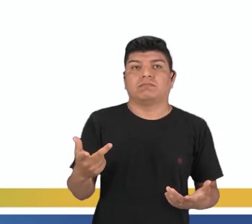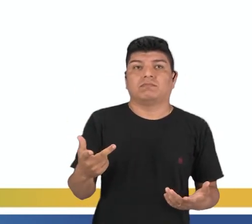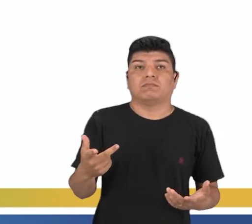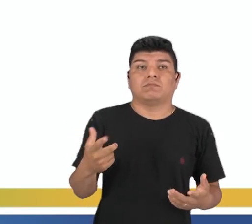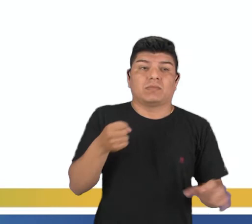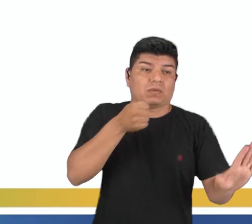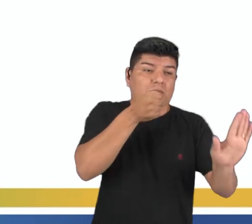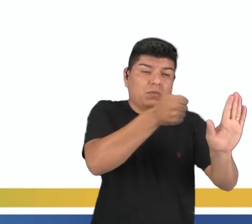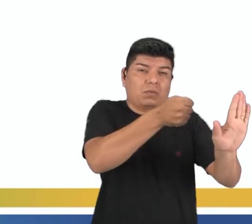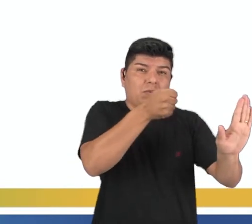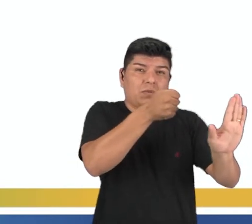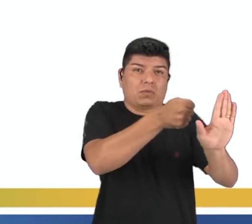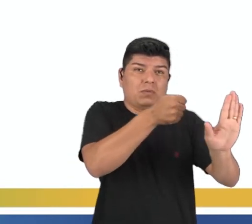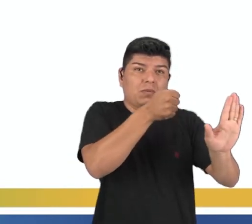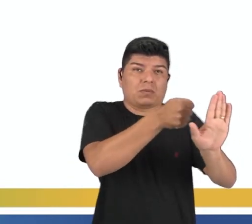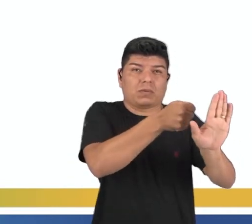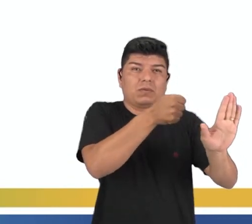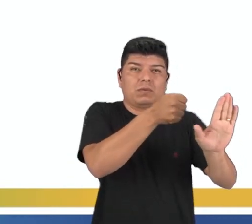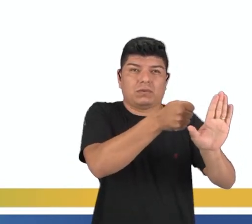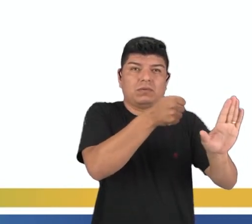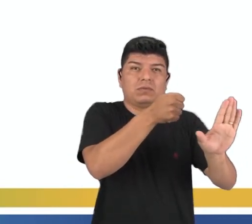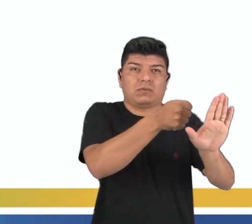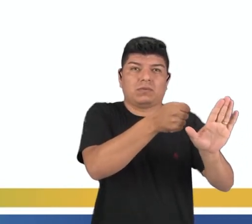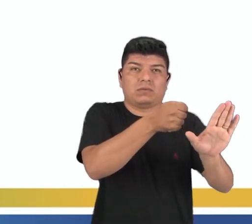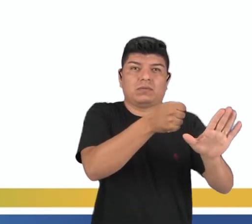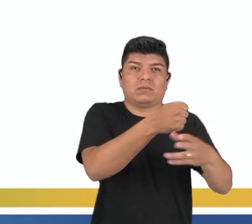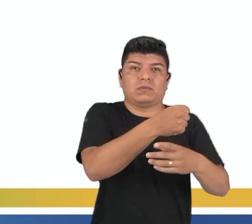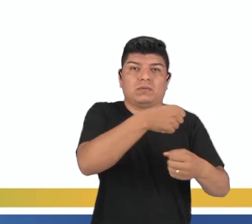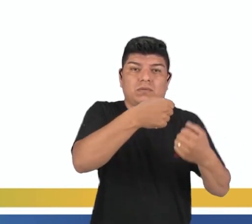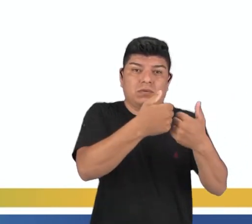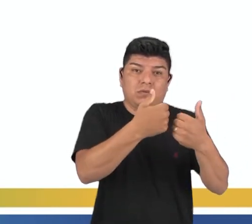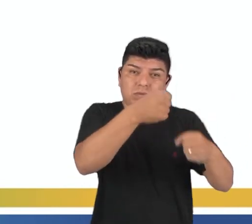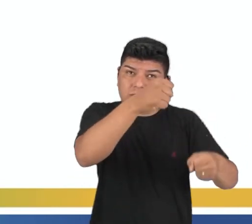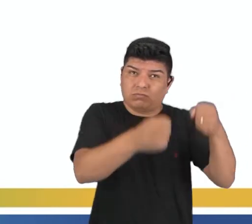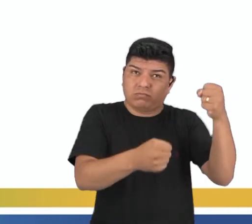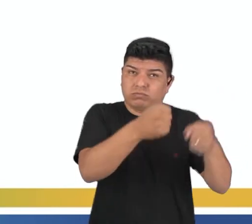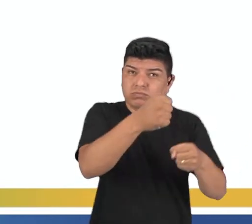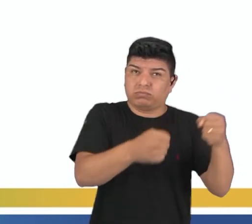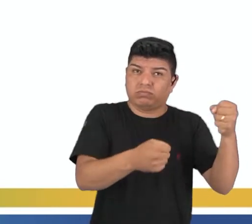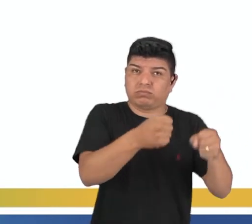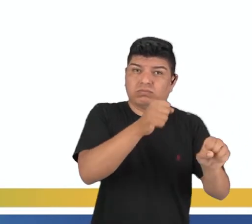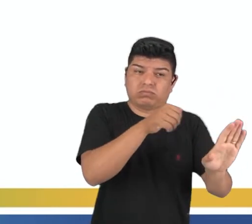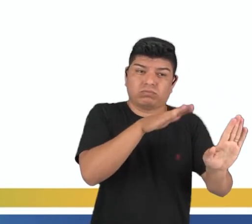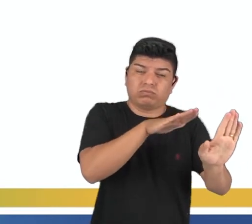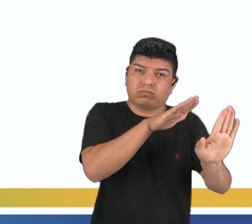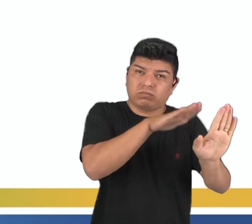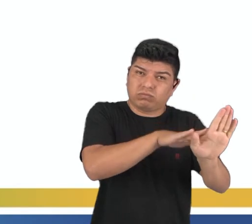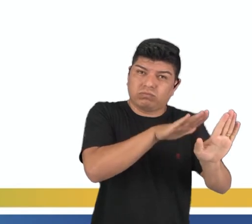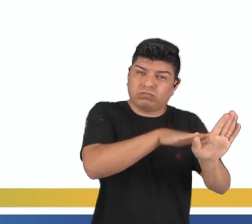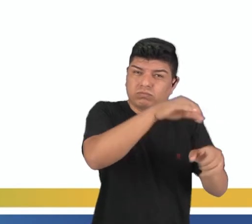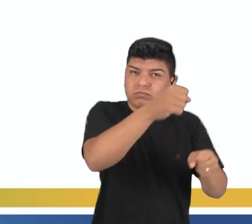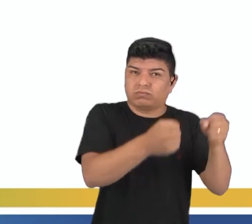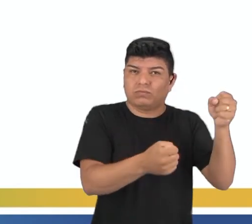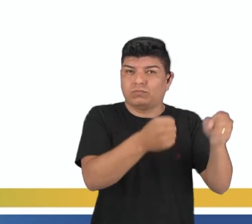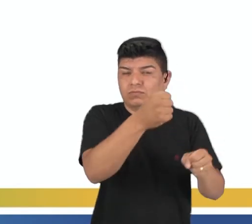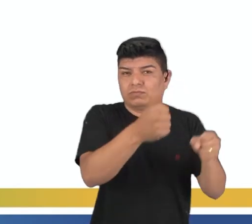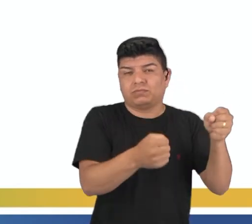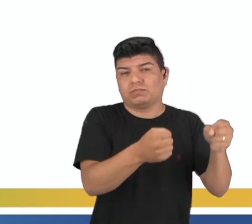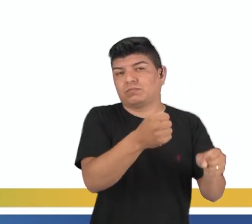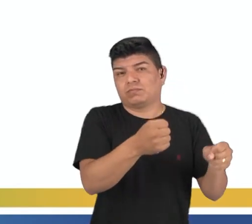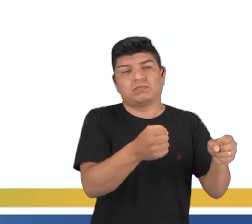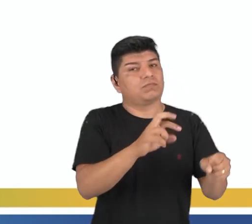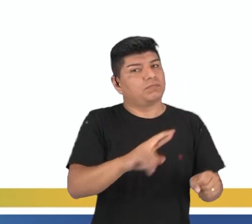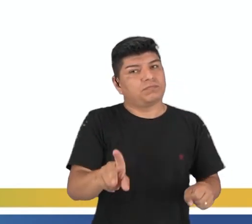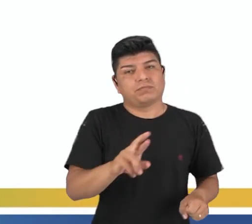A furadeira e motor da letra B, né? Também são sons artificiais. Né? A buzina de